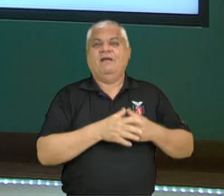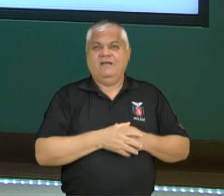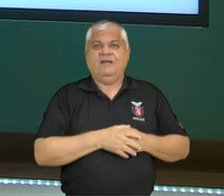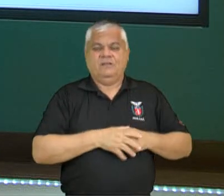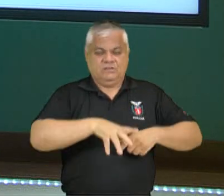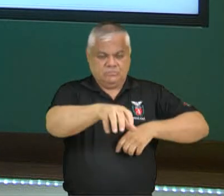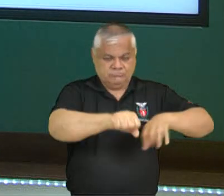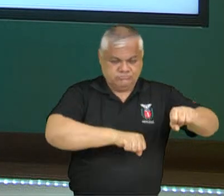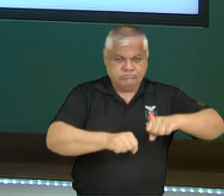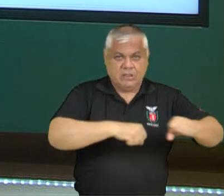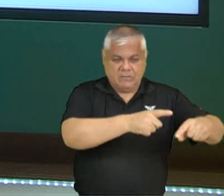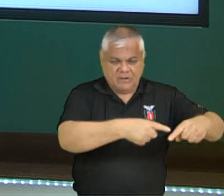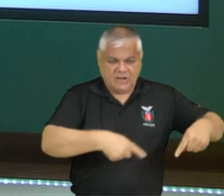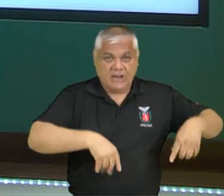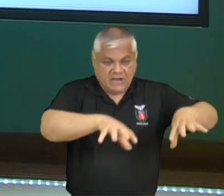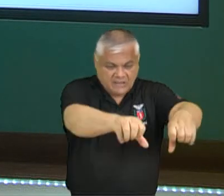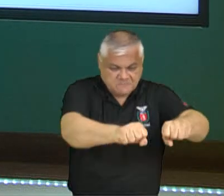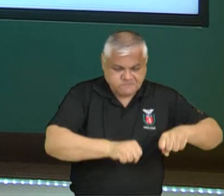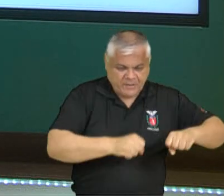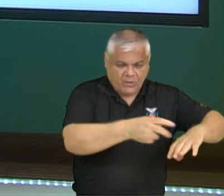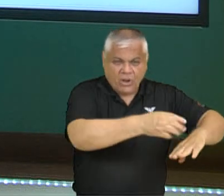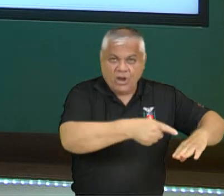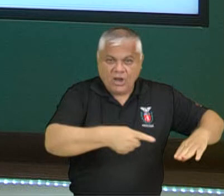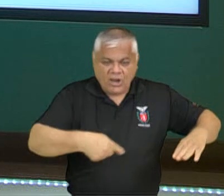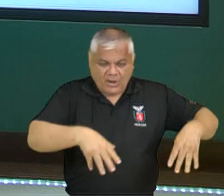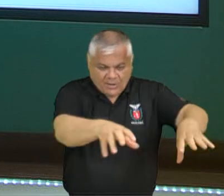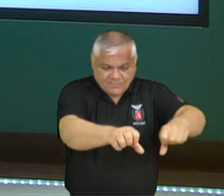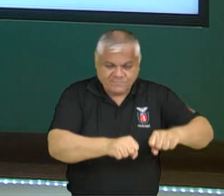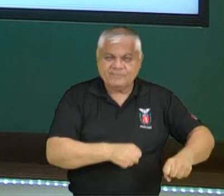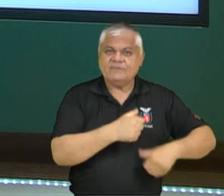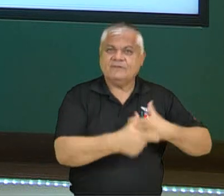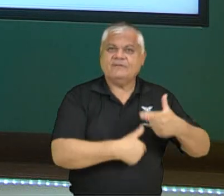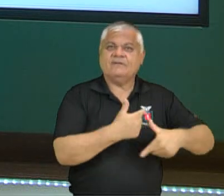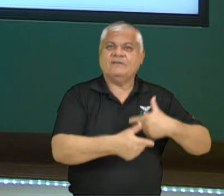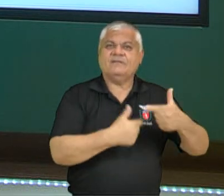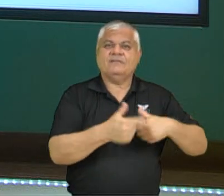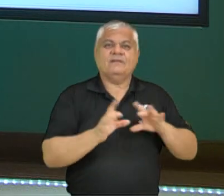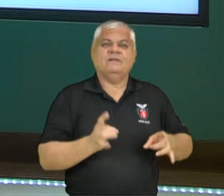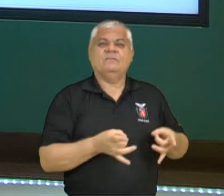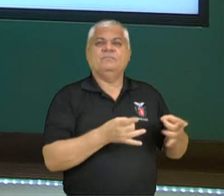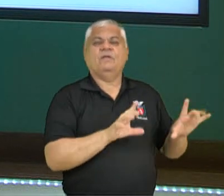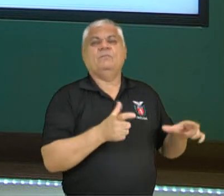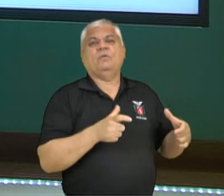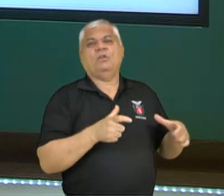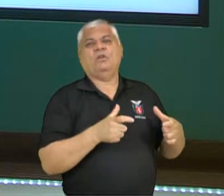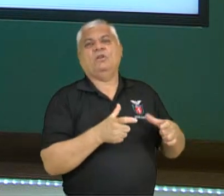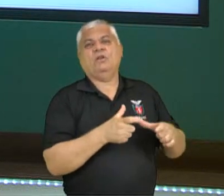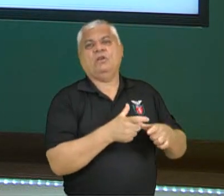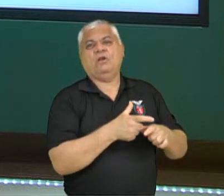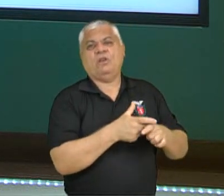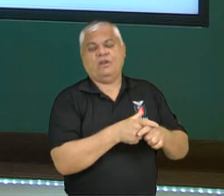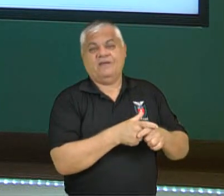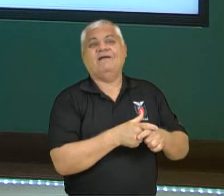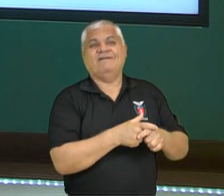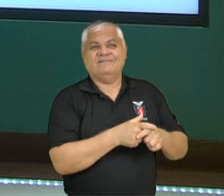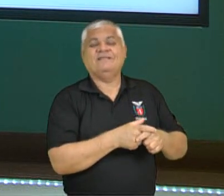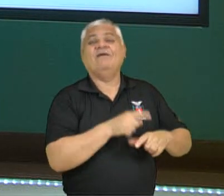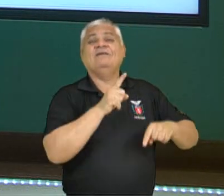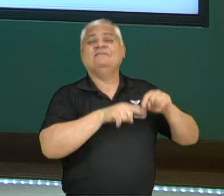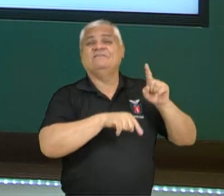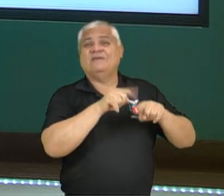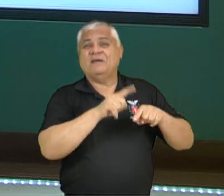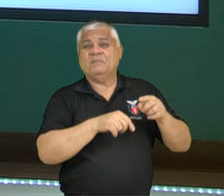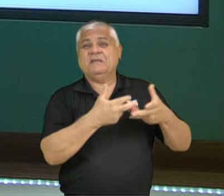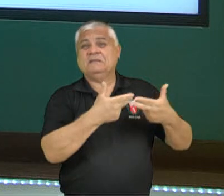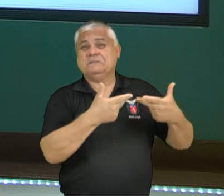suas ferramentas e matéria-prima. Então a gente vai deixando o trabalho artesanal, a gente vai introduzindo, né, essas